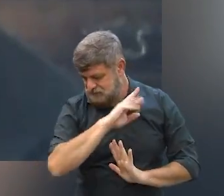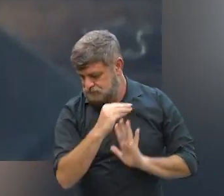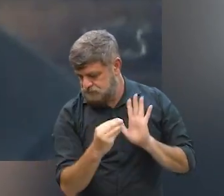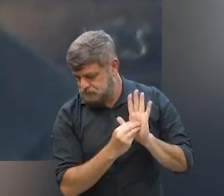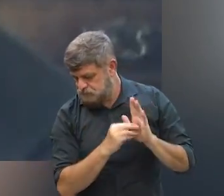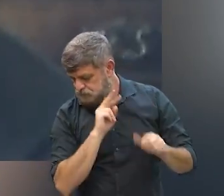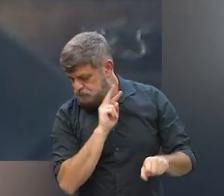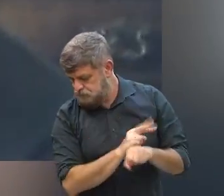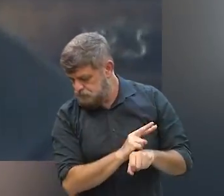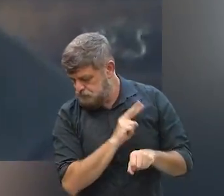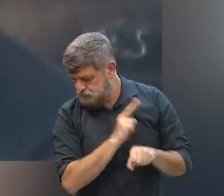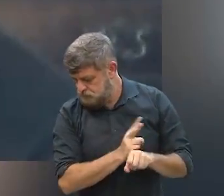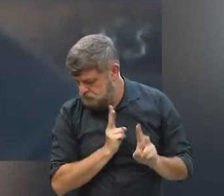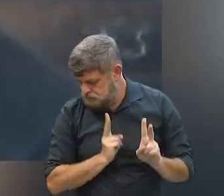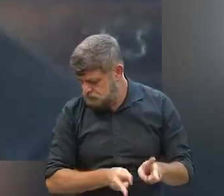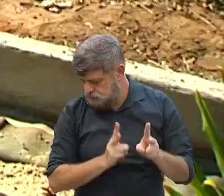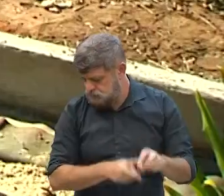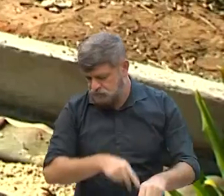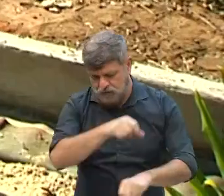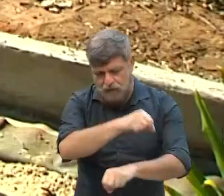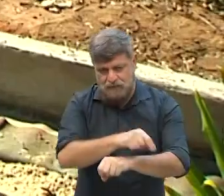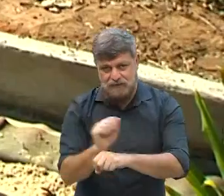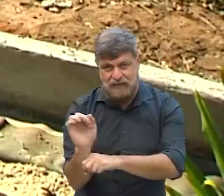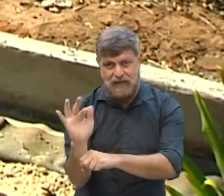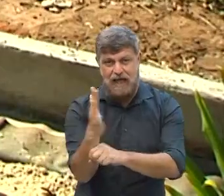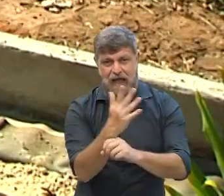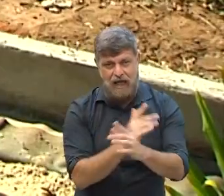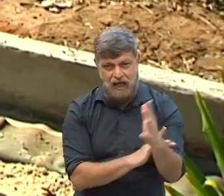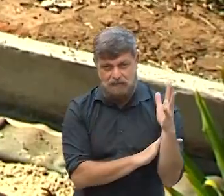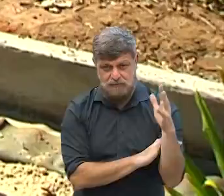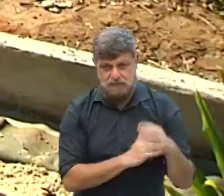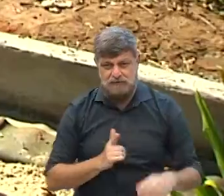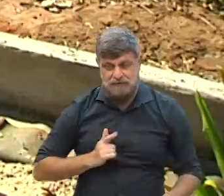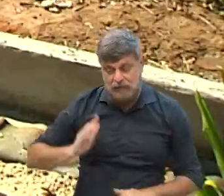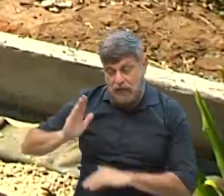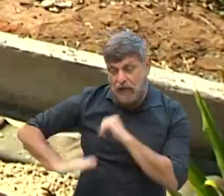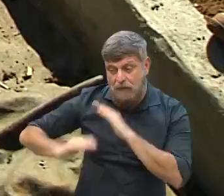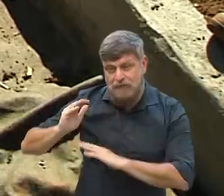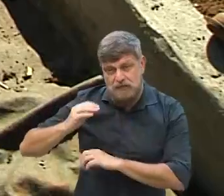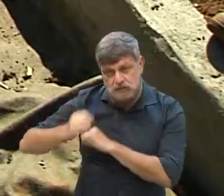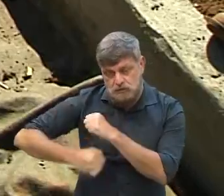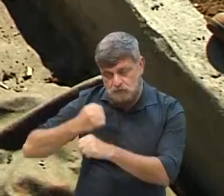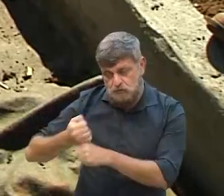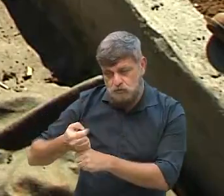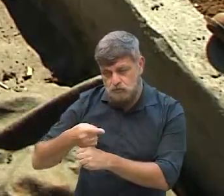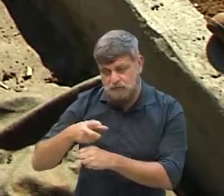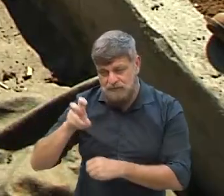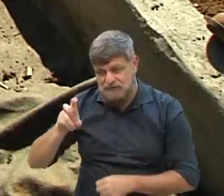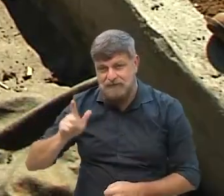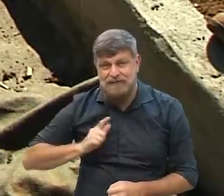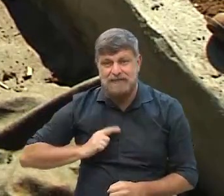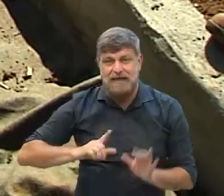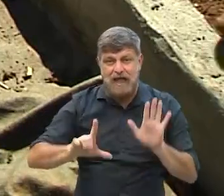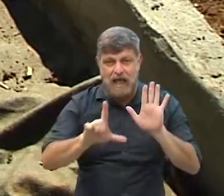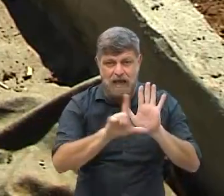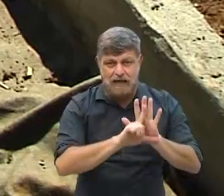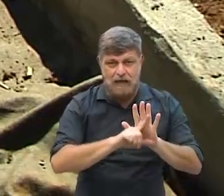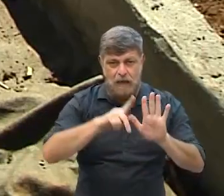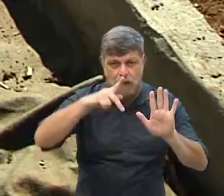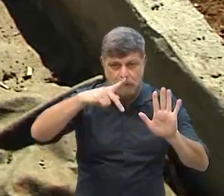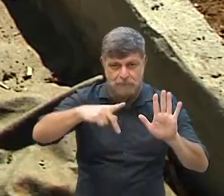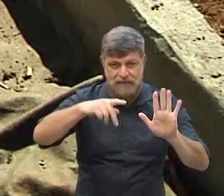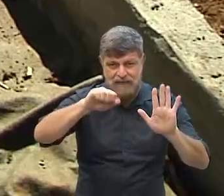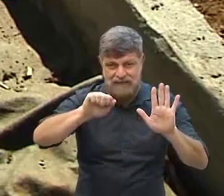preservação ambiental, da arborização. Entre as ações, desde 2015, Campinas tem a lei do PSA, o Programa